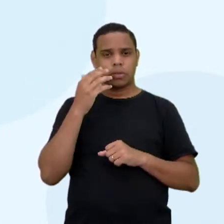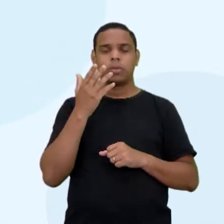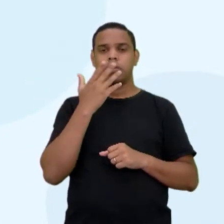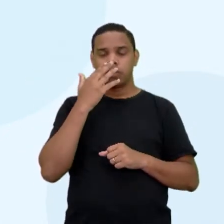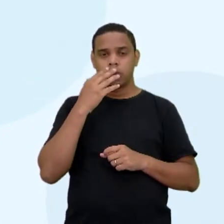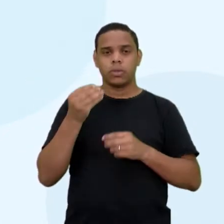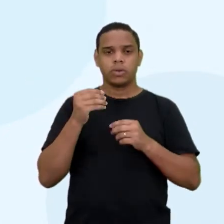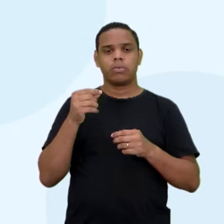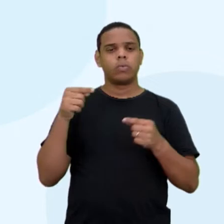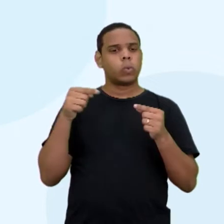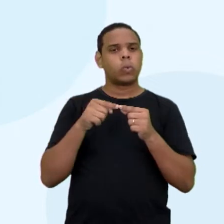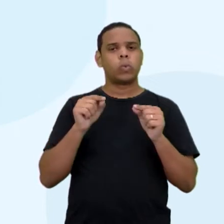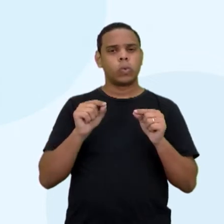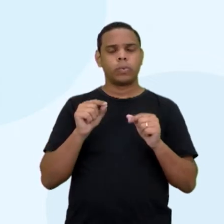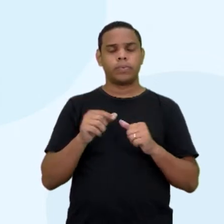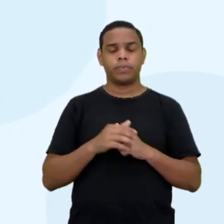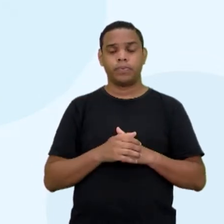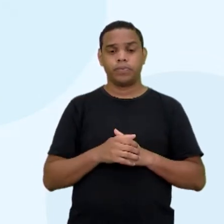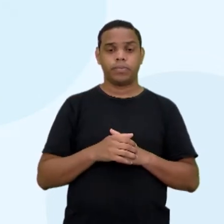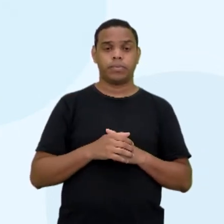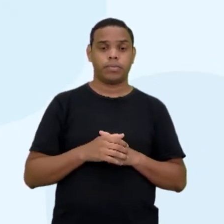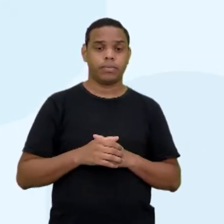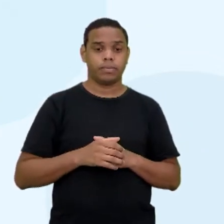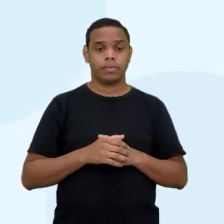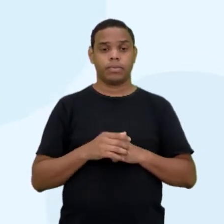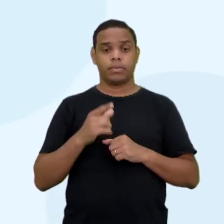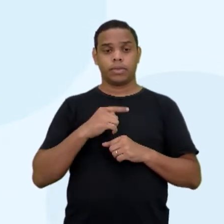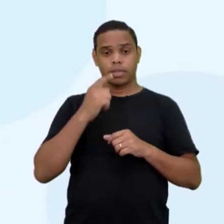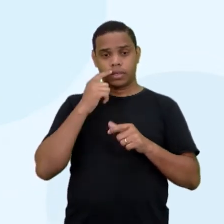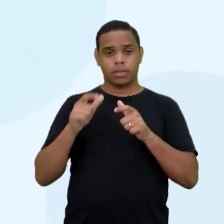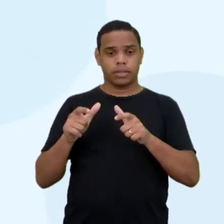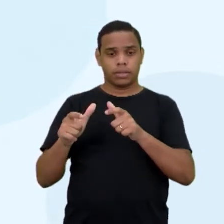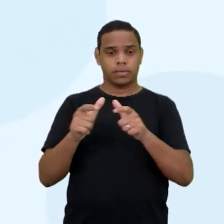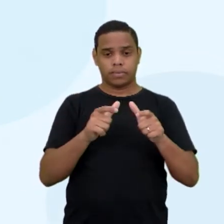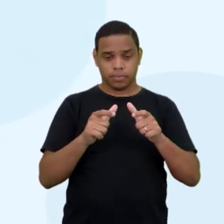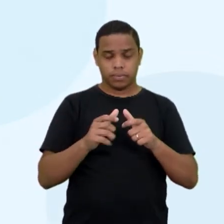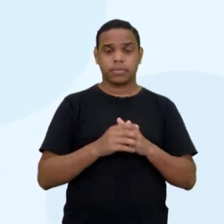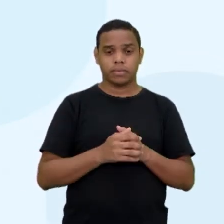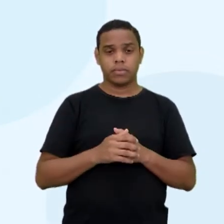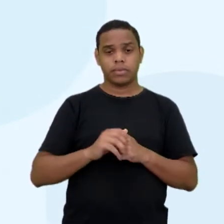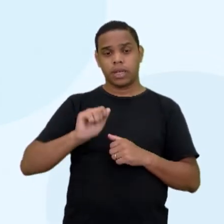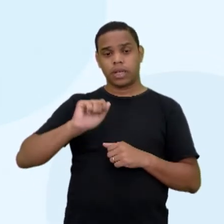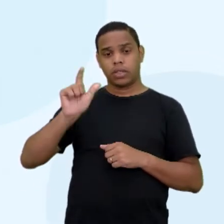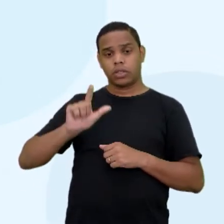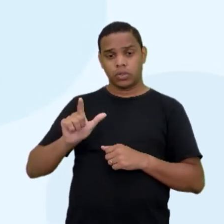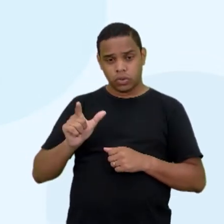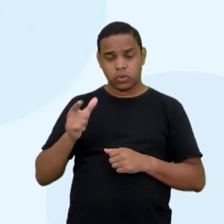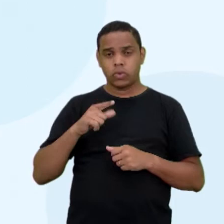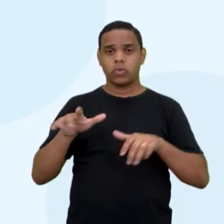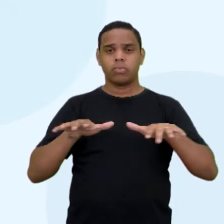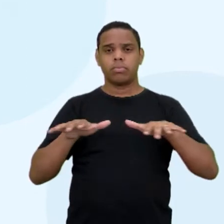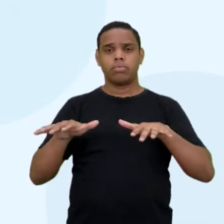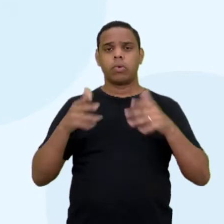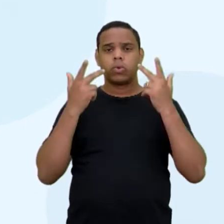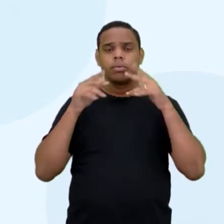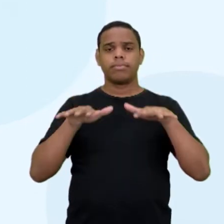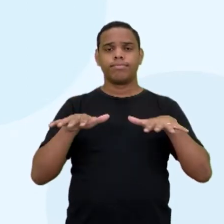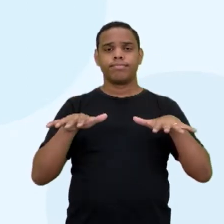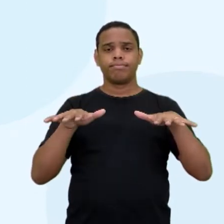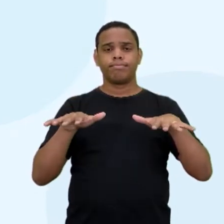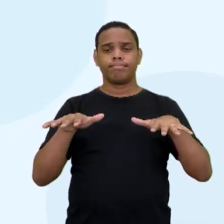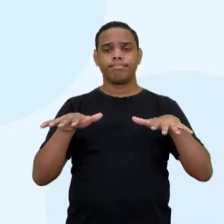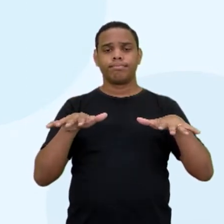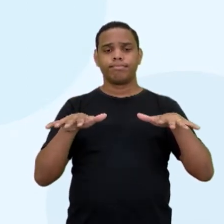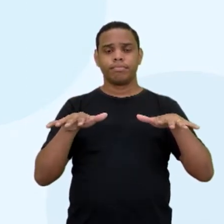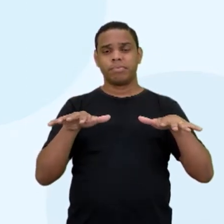né, sobre a relação aí, né? Então nós temos lá alguns pontos que ficaram em azulzinhos, que não sofreram tanto danos, né?